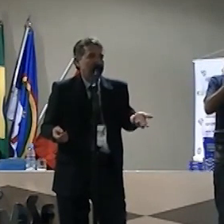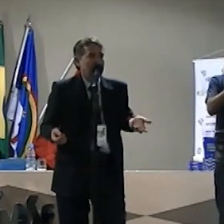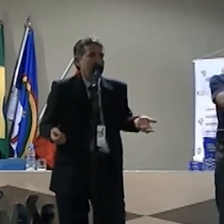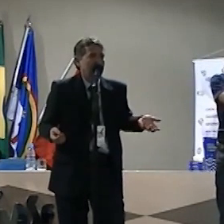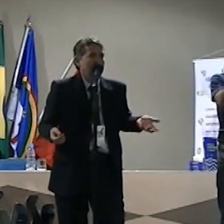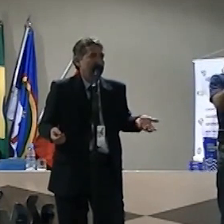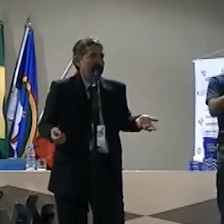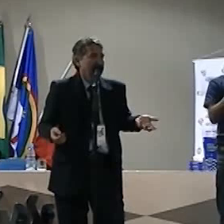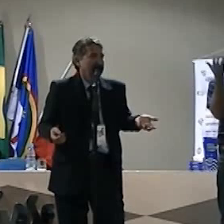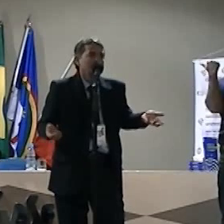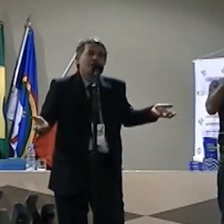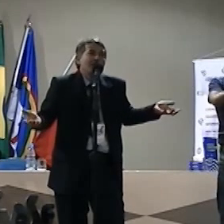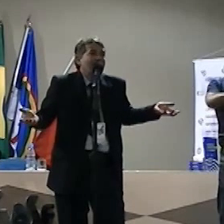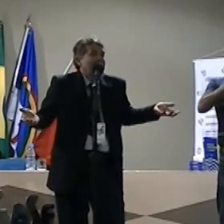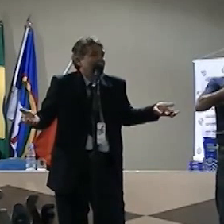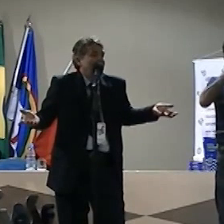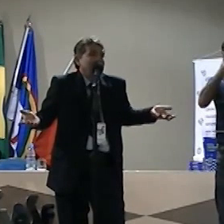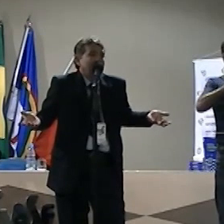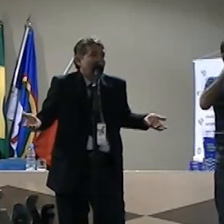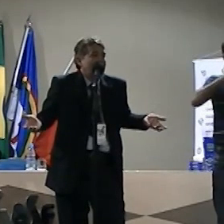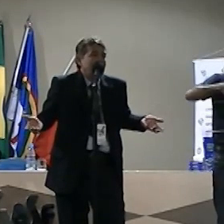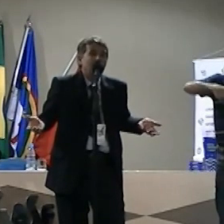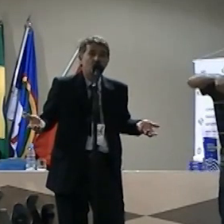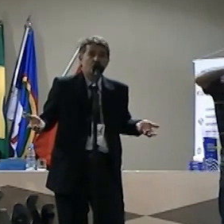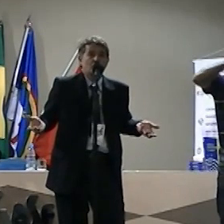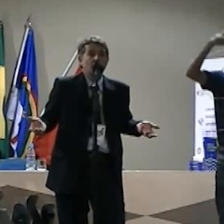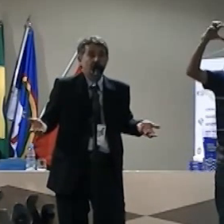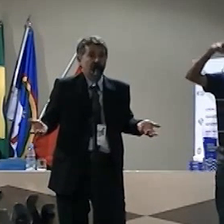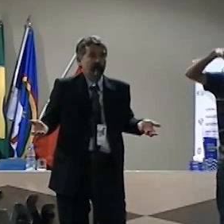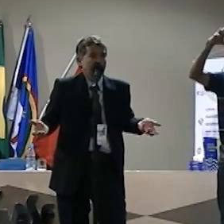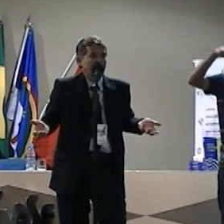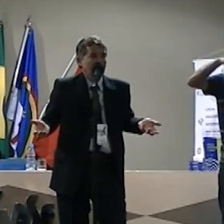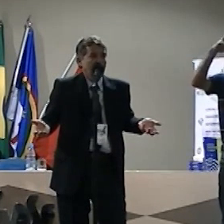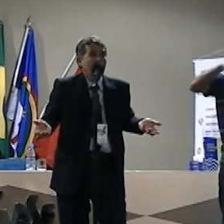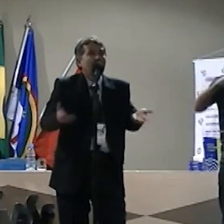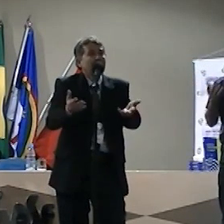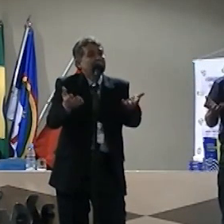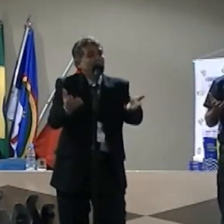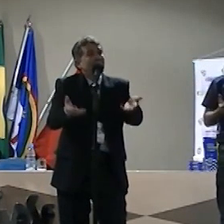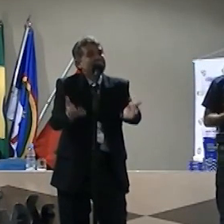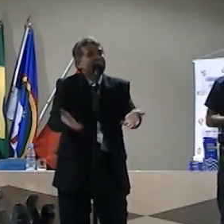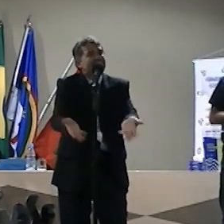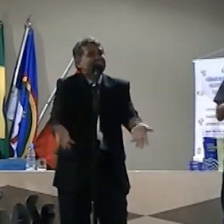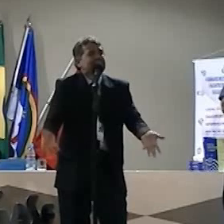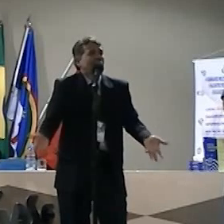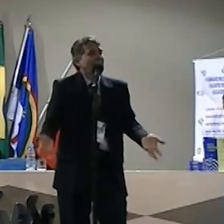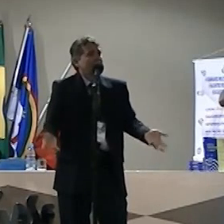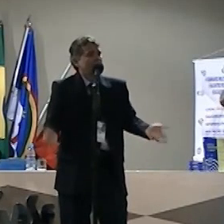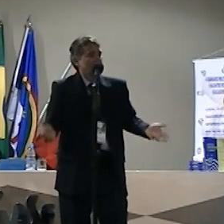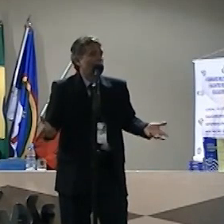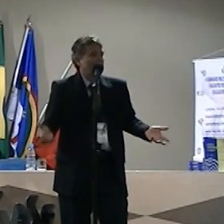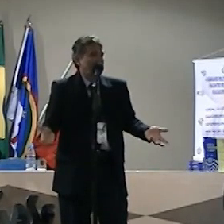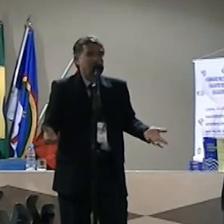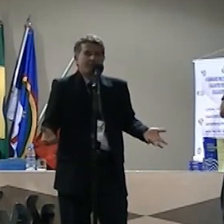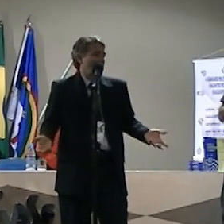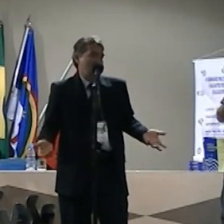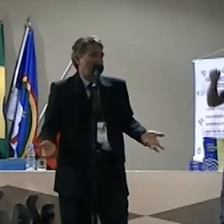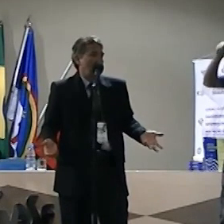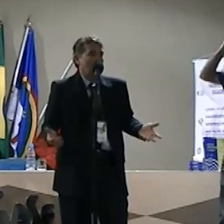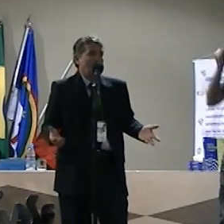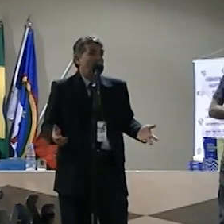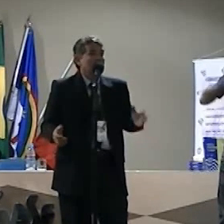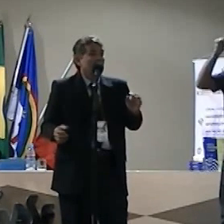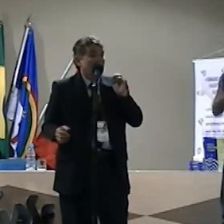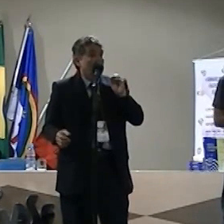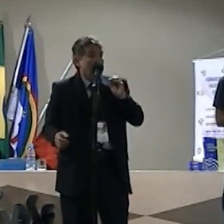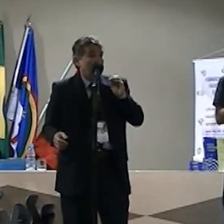guri vai voltar para a chuva? Nunca mais, porque ele está traumatizado com chuva. E a criança surda precisa tomar banho de chuva. Mas